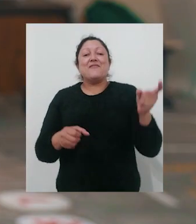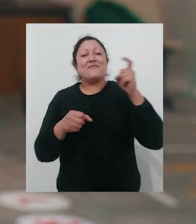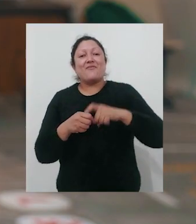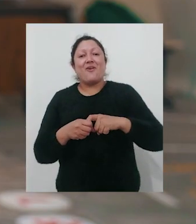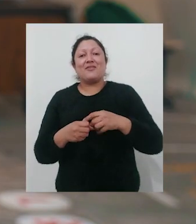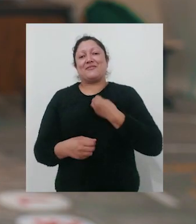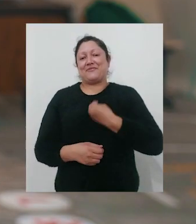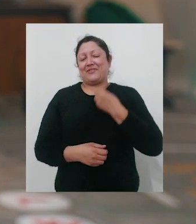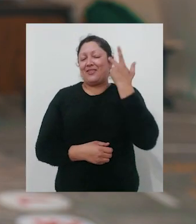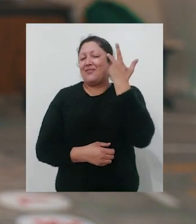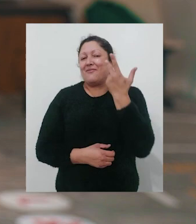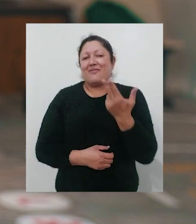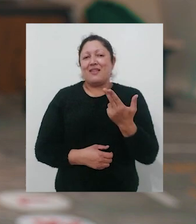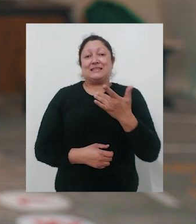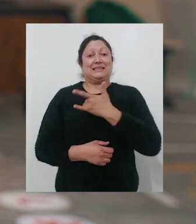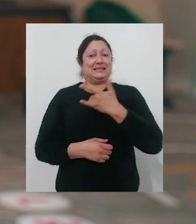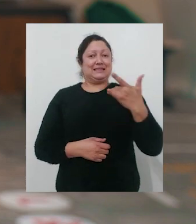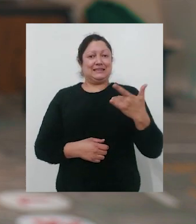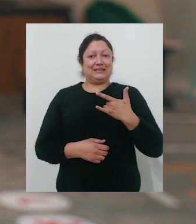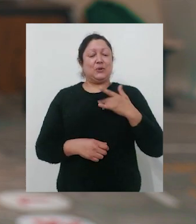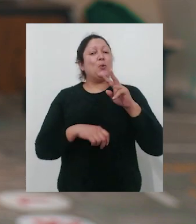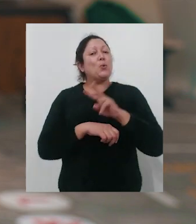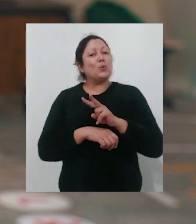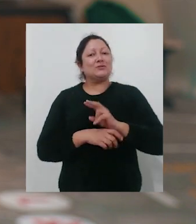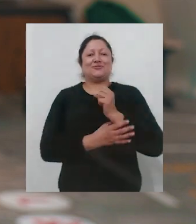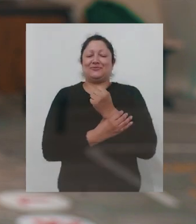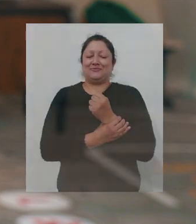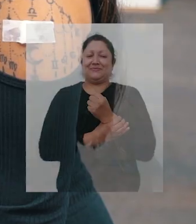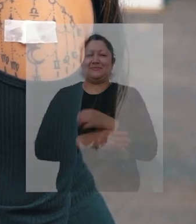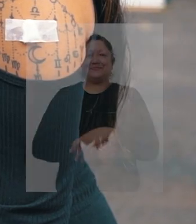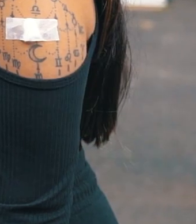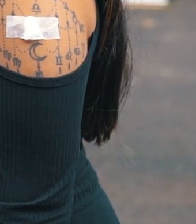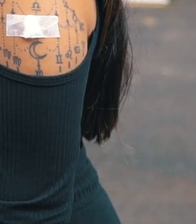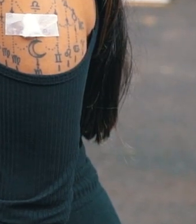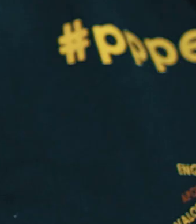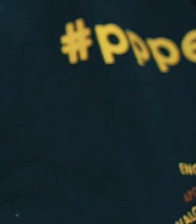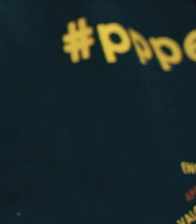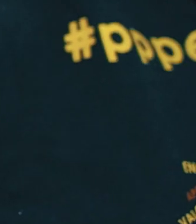retome a vida normal e principalmente com saúde, né, com cuidado e com segurança.